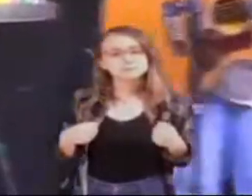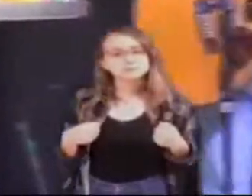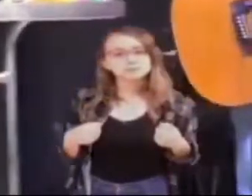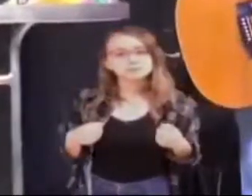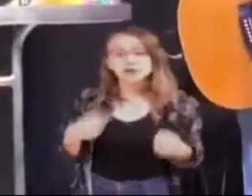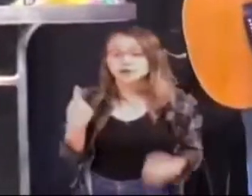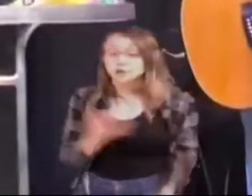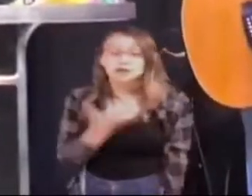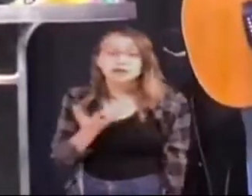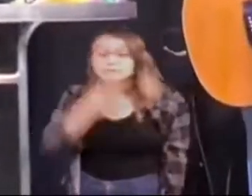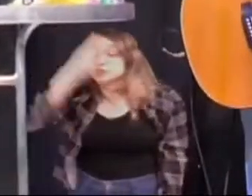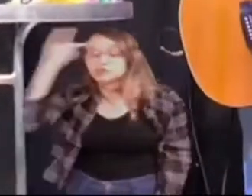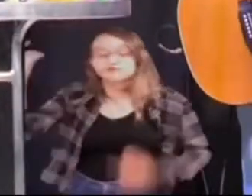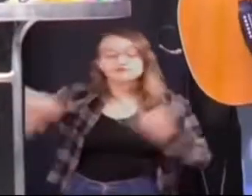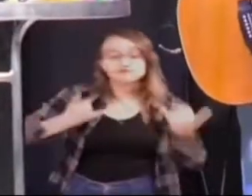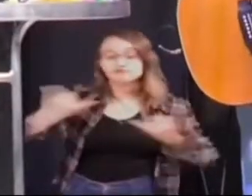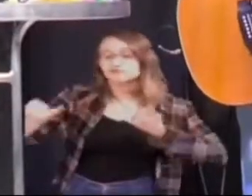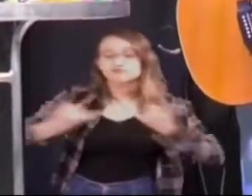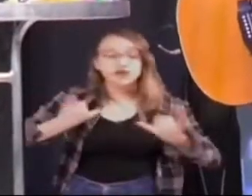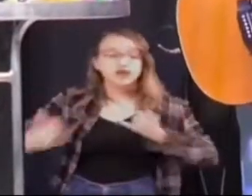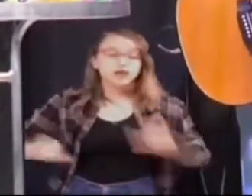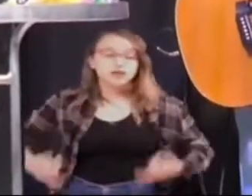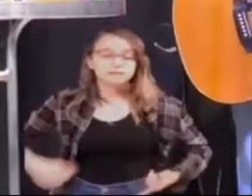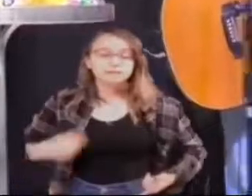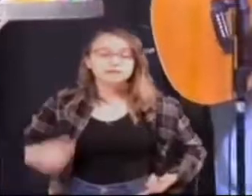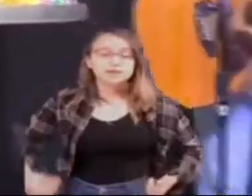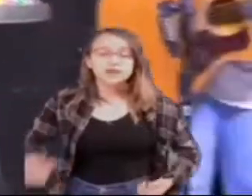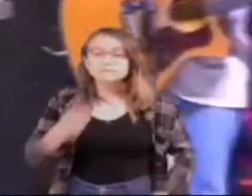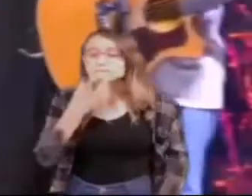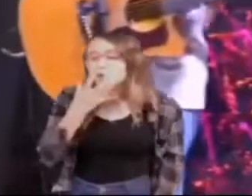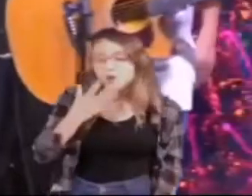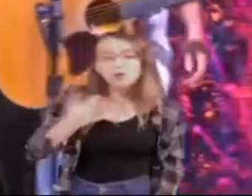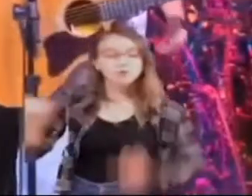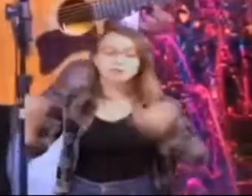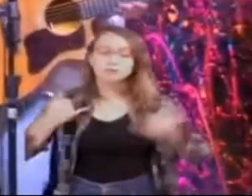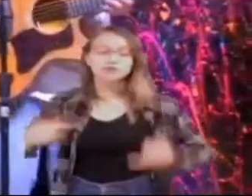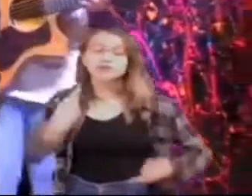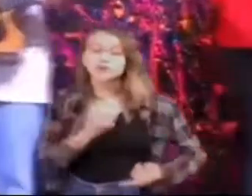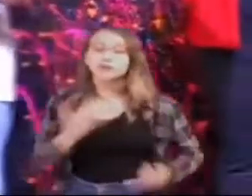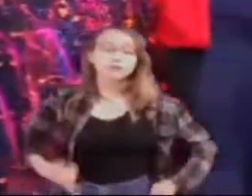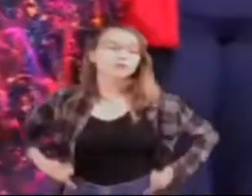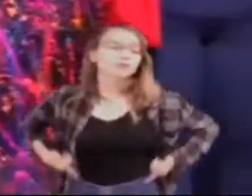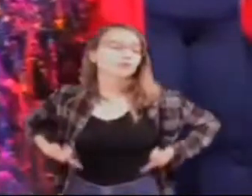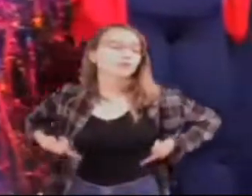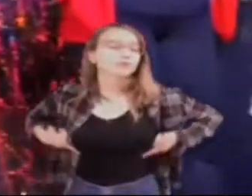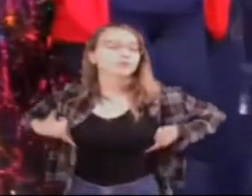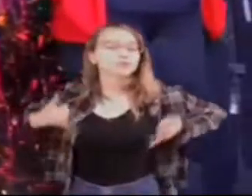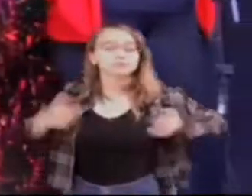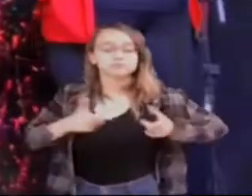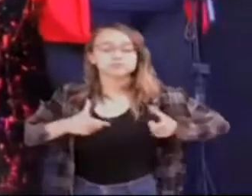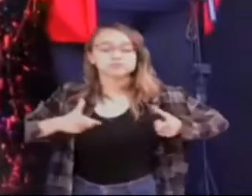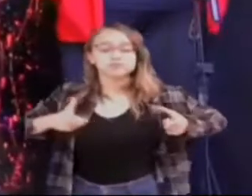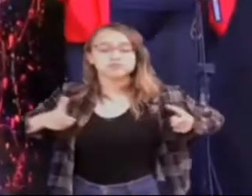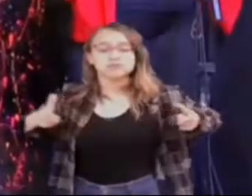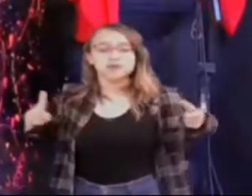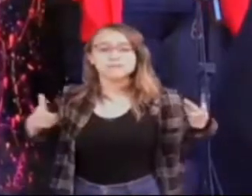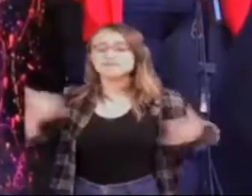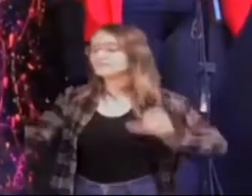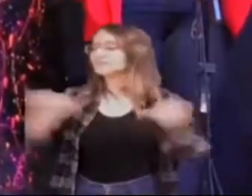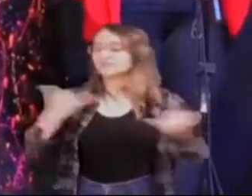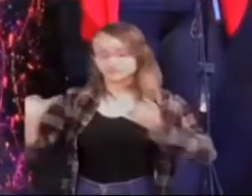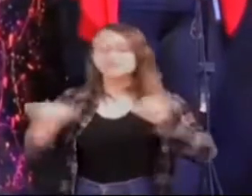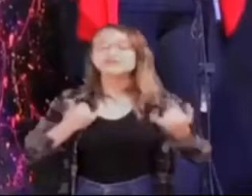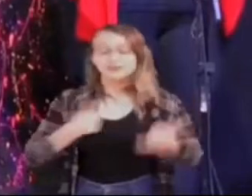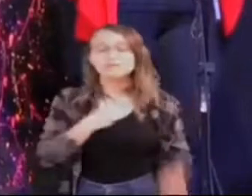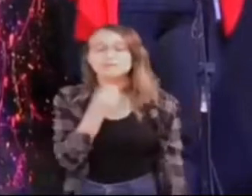todo. A gente precisa ouvir que a gente é bom. A gente precisa ouvir ou sentir que a gente